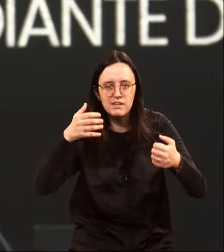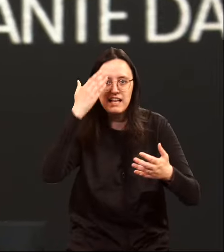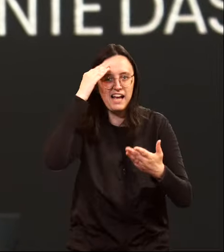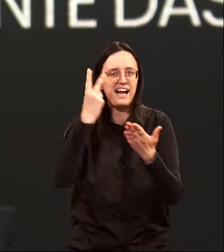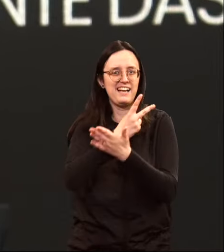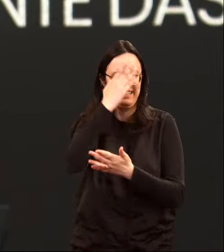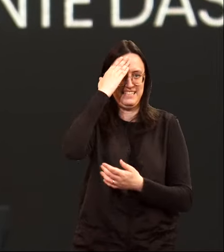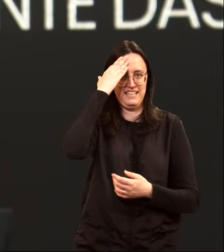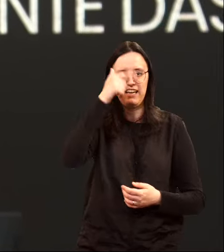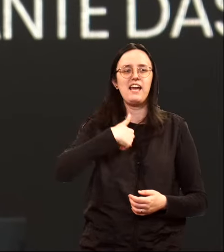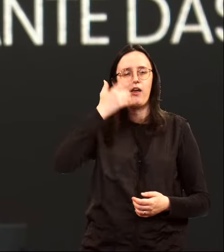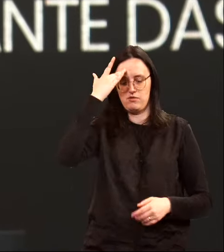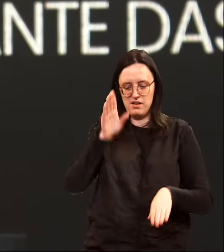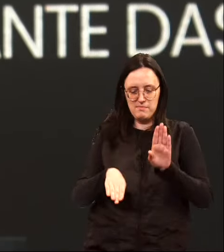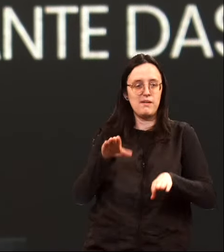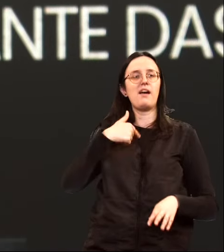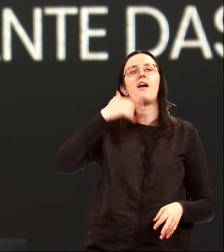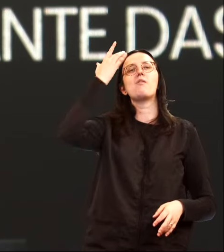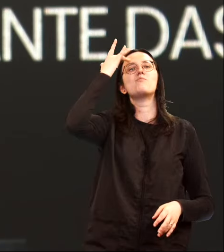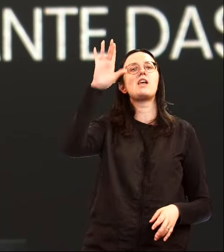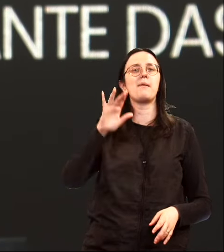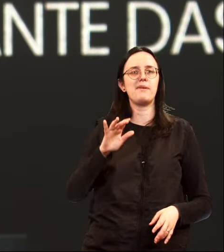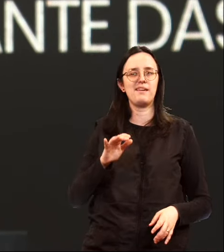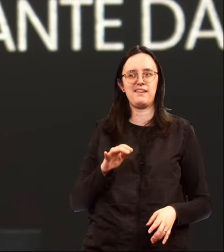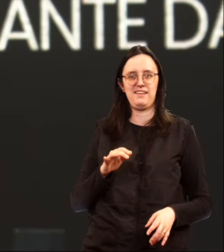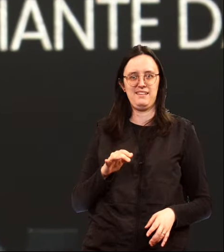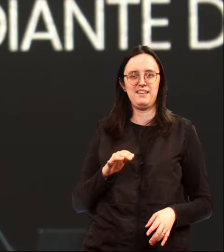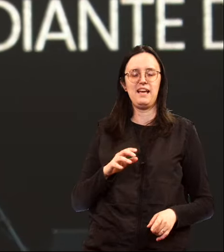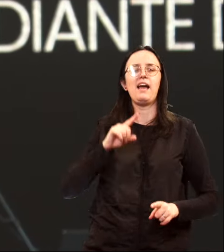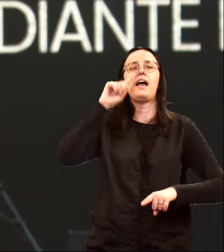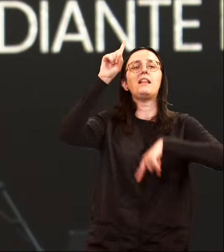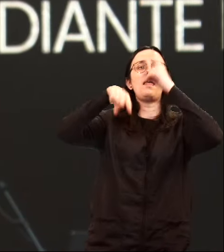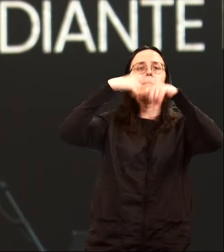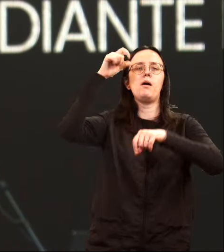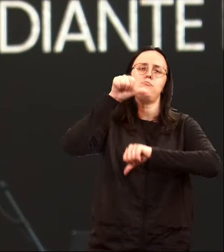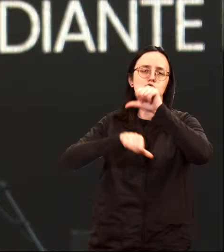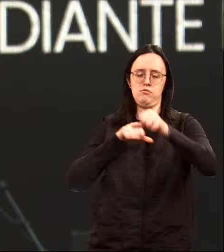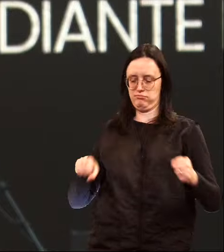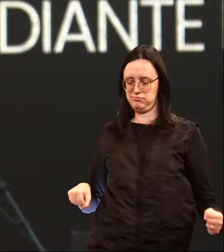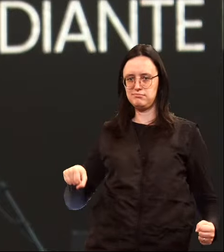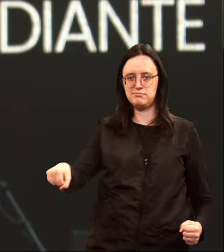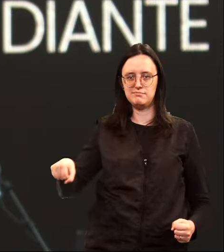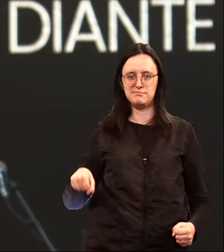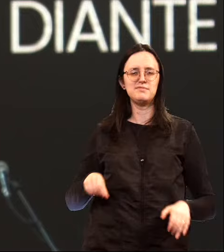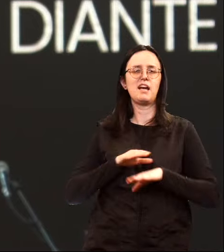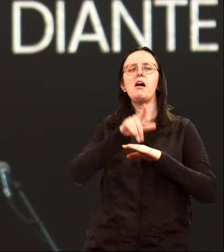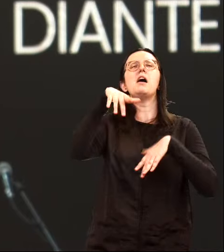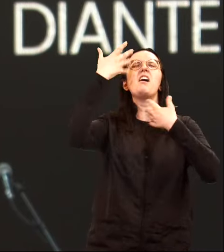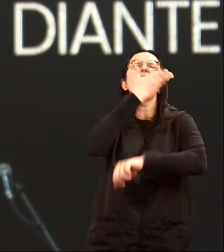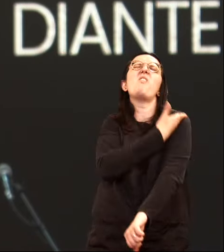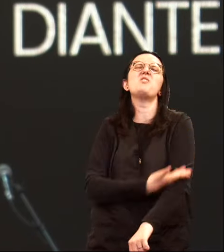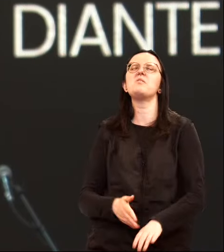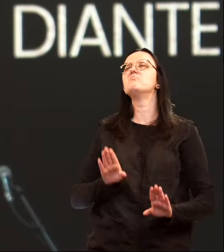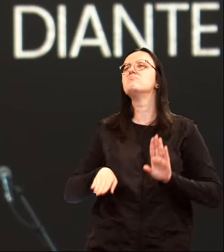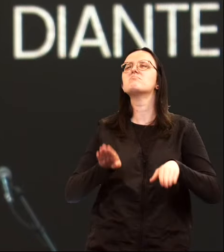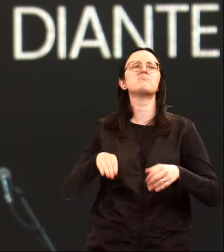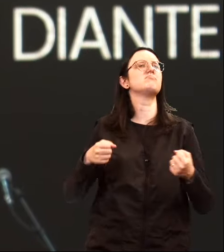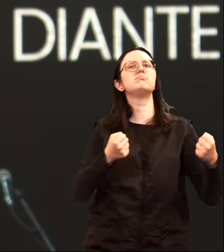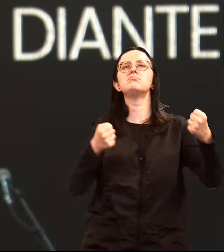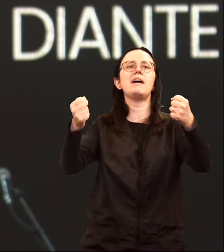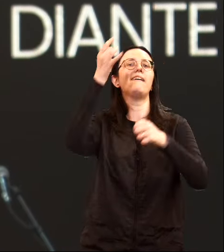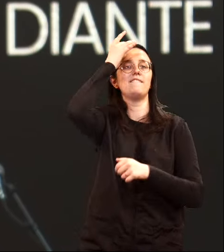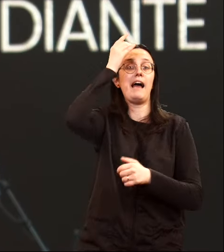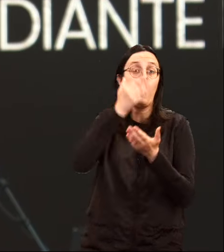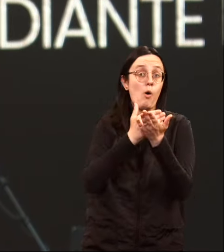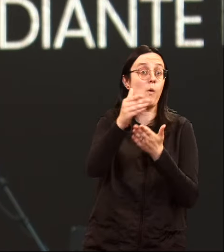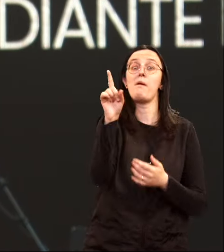que pensar o que fazer com o pé. Aí depois automatizou, não automatizou? Você não pensa mais, você simplesmente